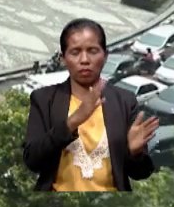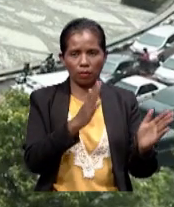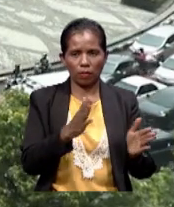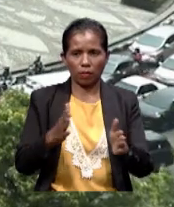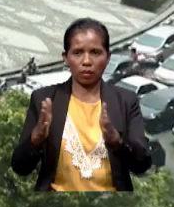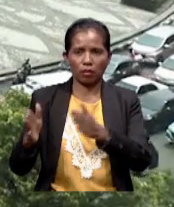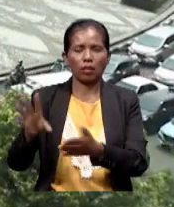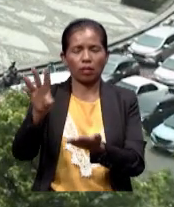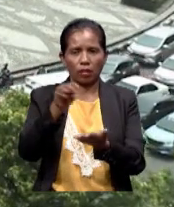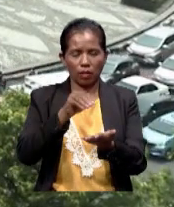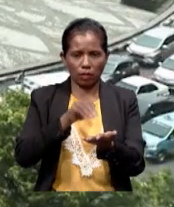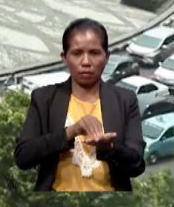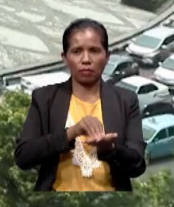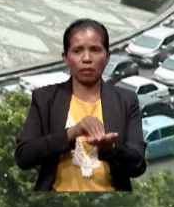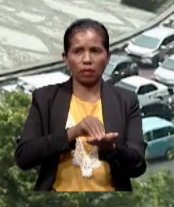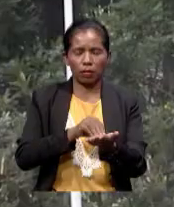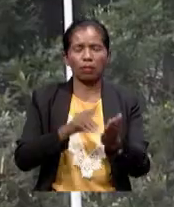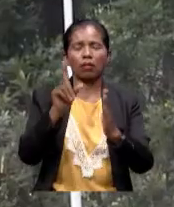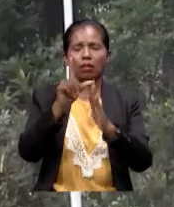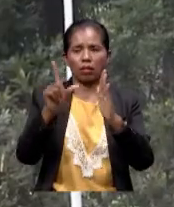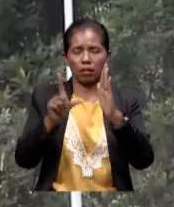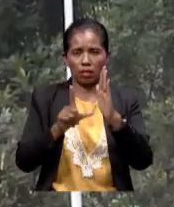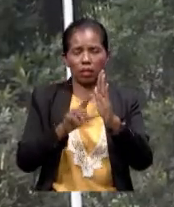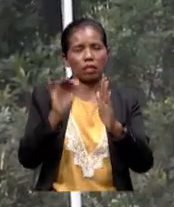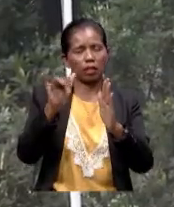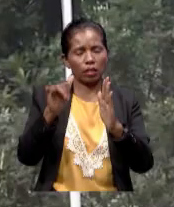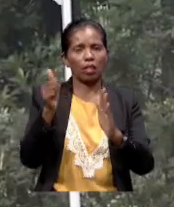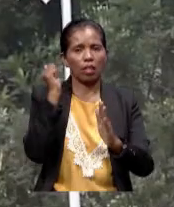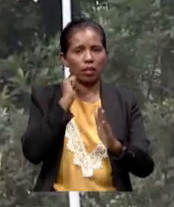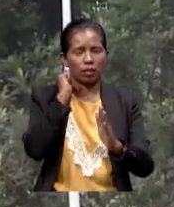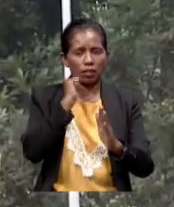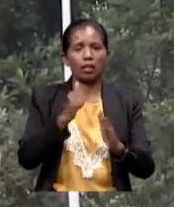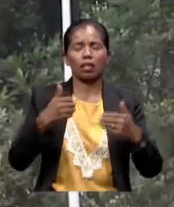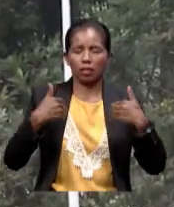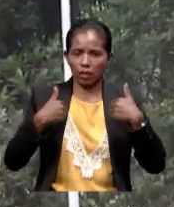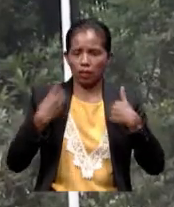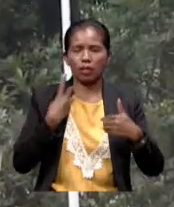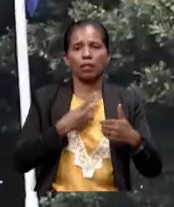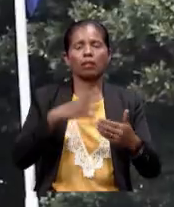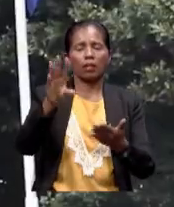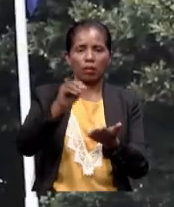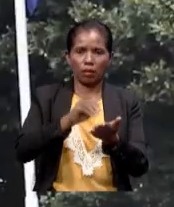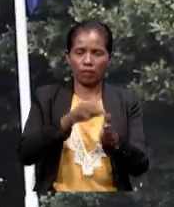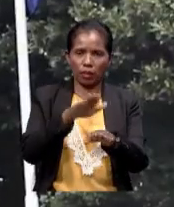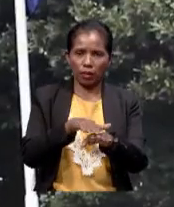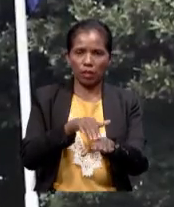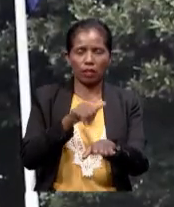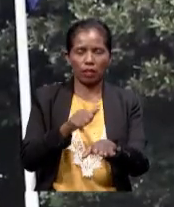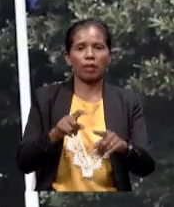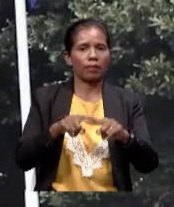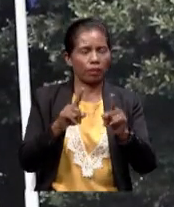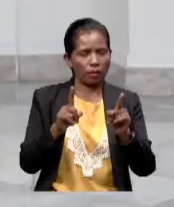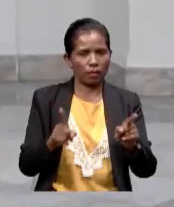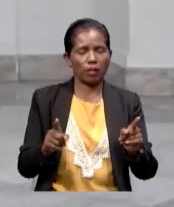ba adaptação ba acordo sira ne bema ka ASEAN ia, hori nune itabela adapta ne neik, mai be